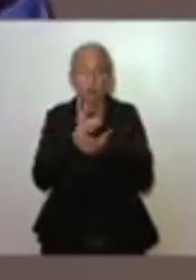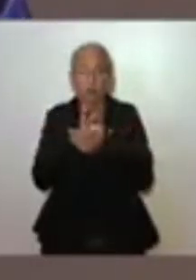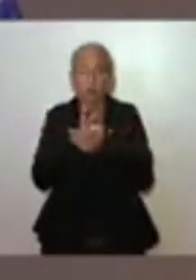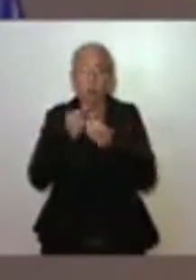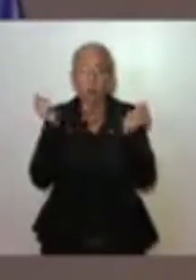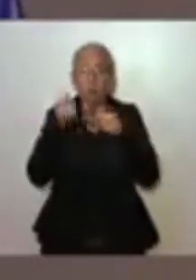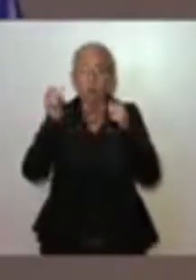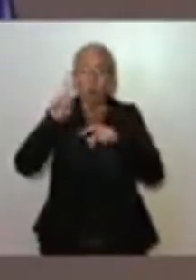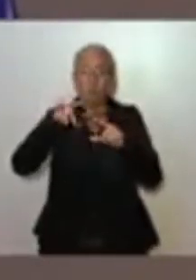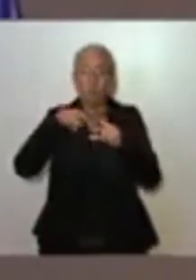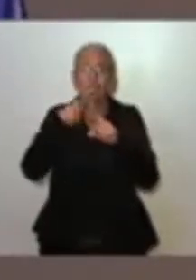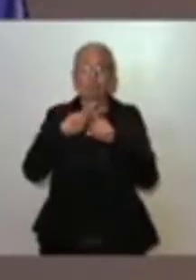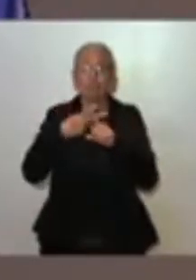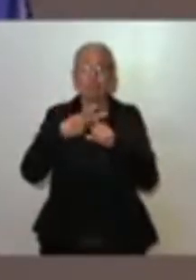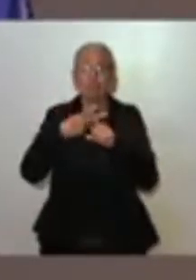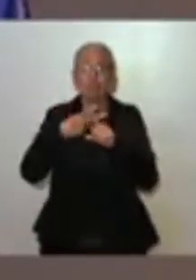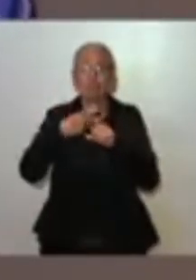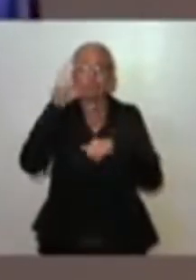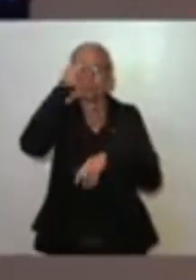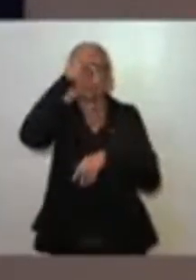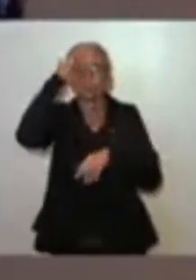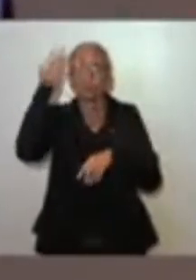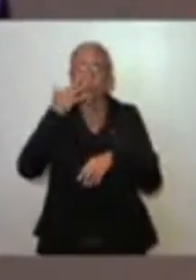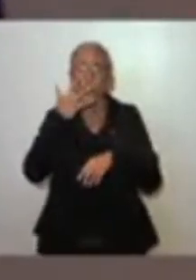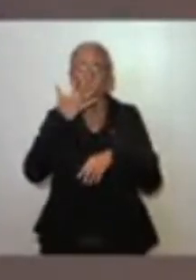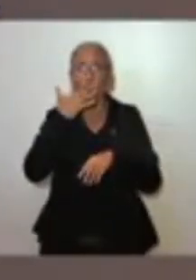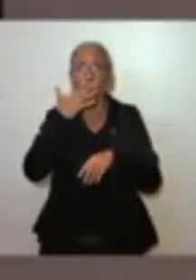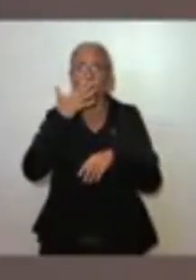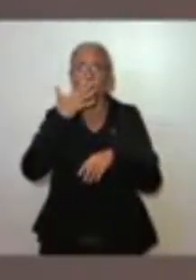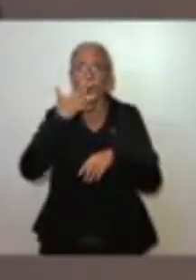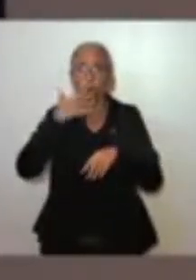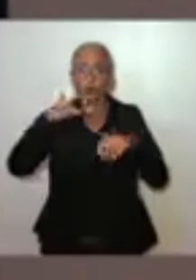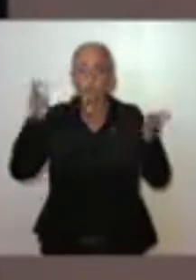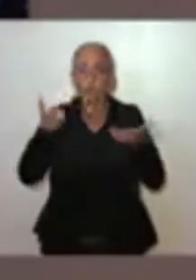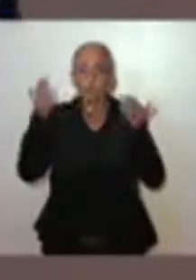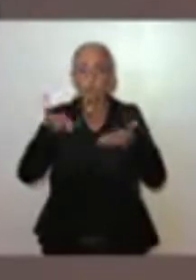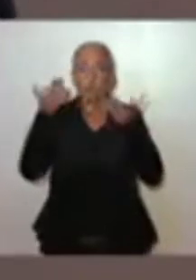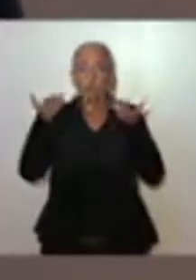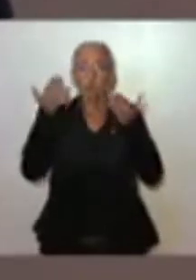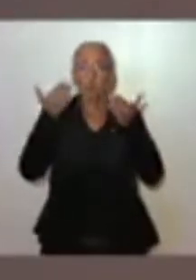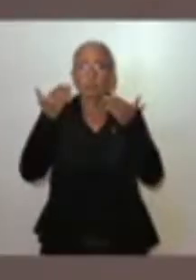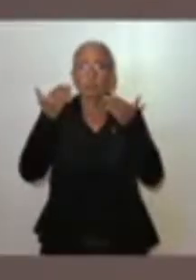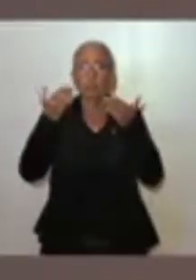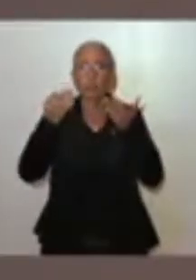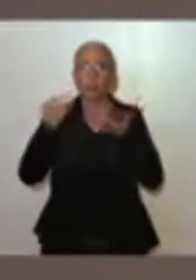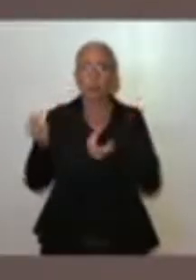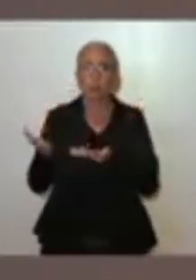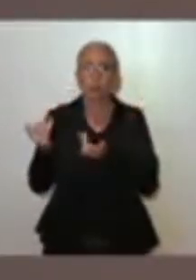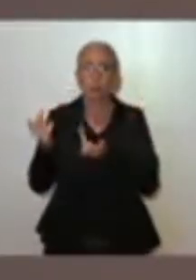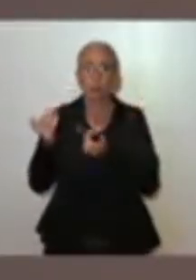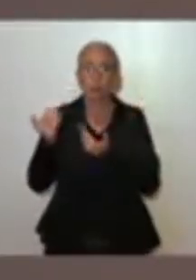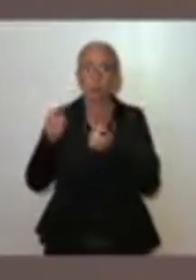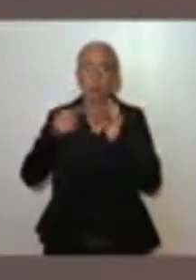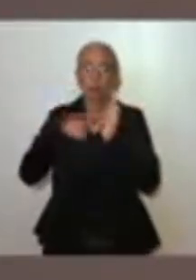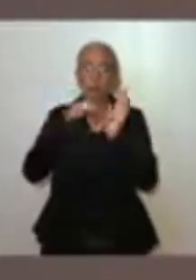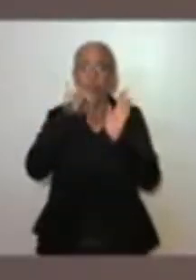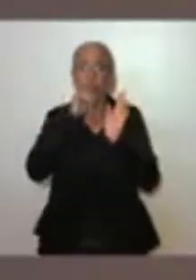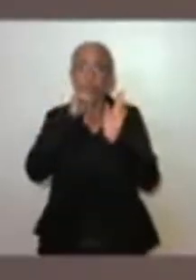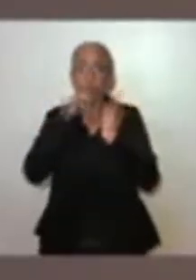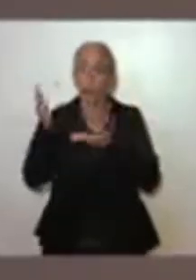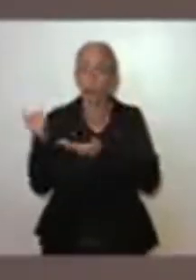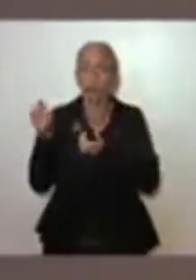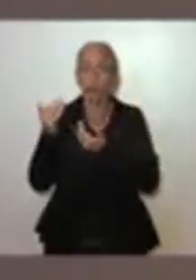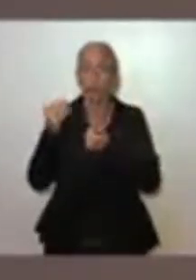multiplicarmos o número de pessoas negras bem-sucedidas que vão ser os símbolos para os jovens negros é